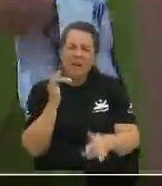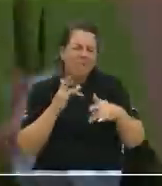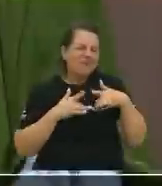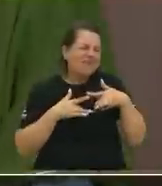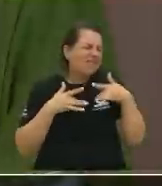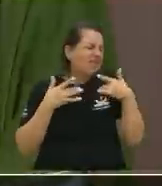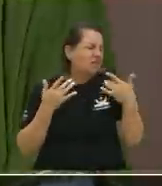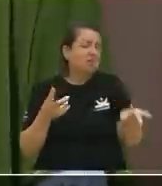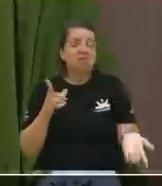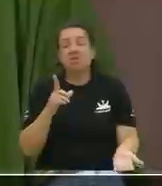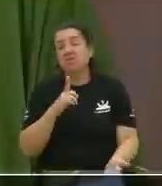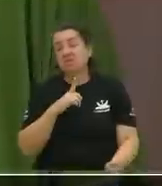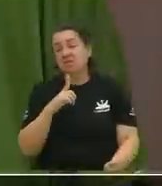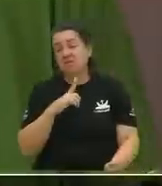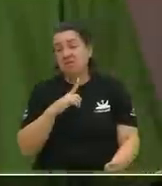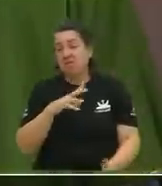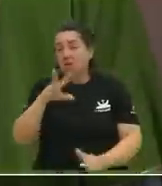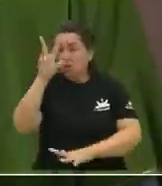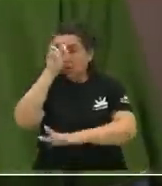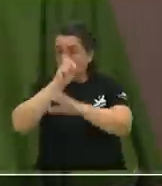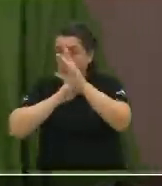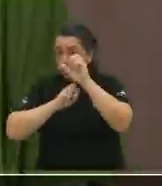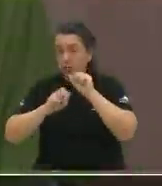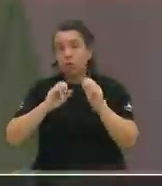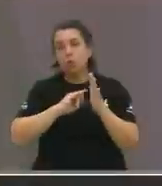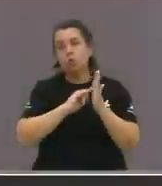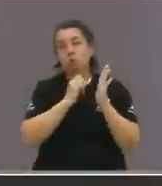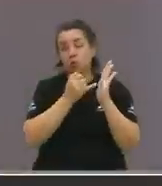misericordioso, aprendeu de José e de Maria.